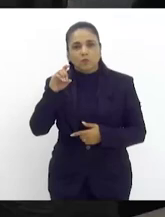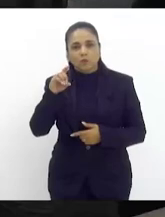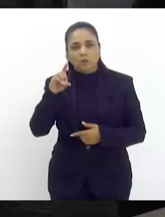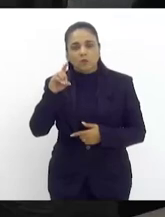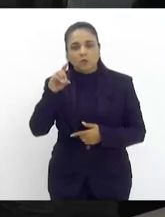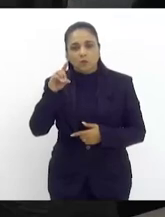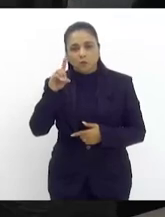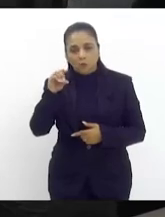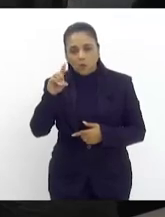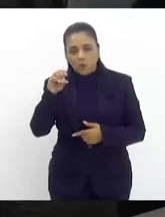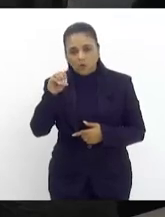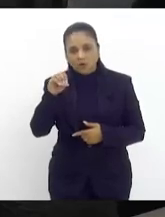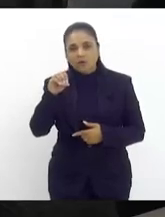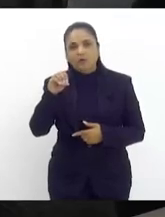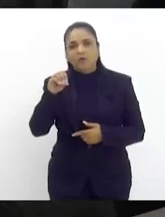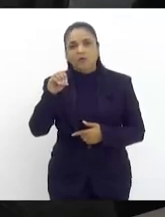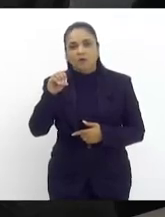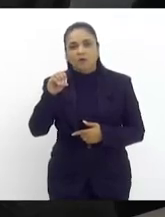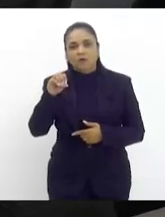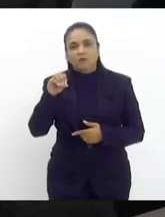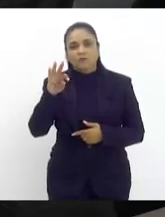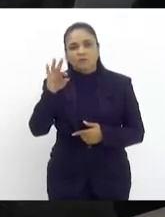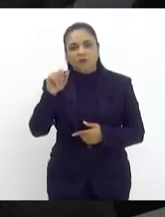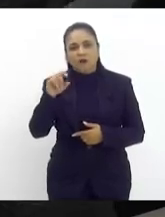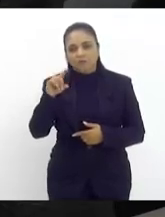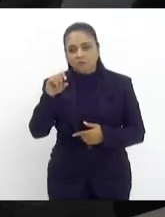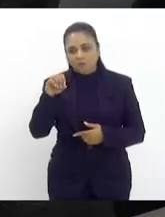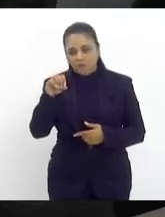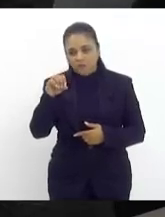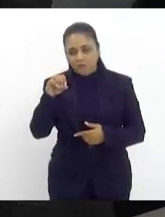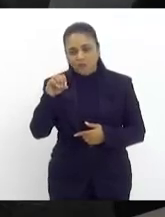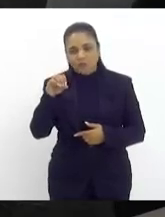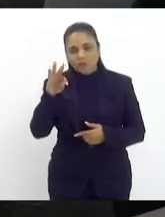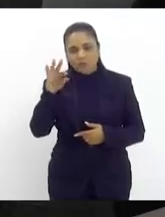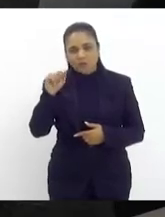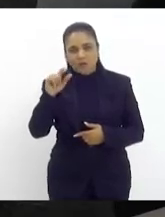Deputado Doutor Deodalto. Deputado Pedro Ricardo.